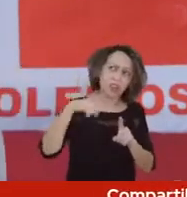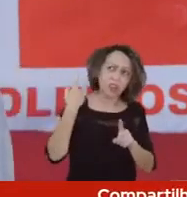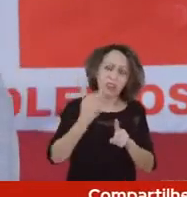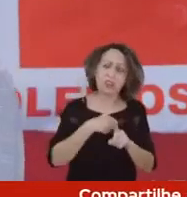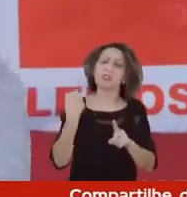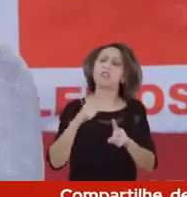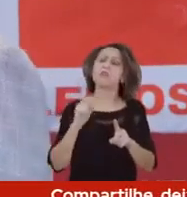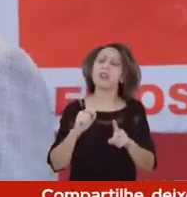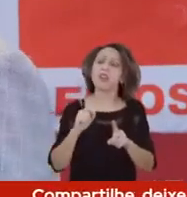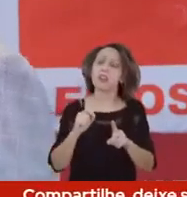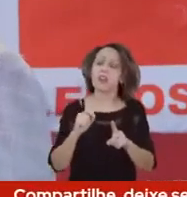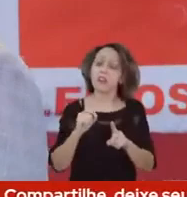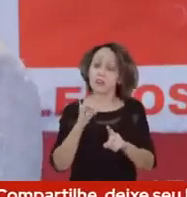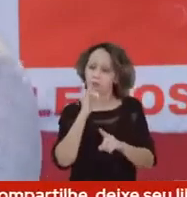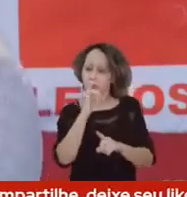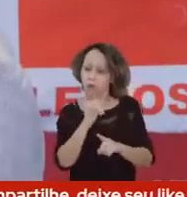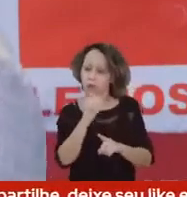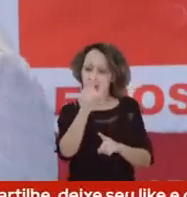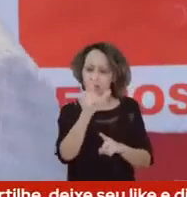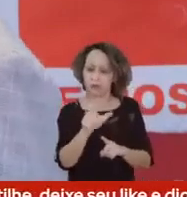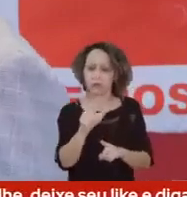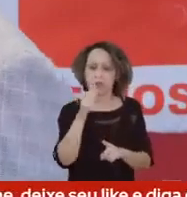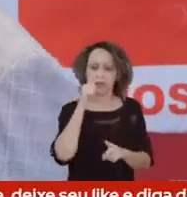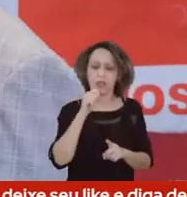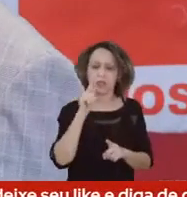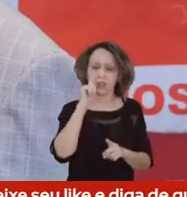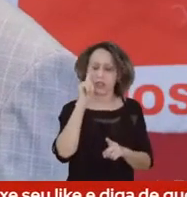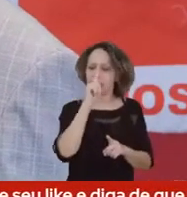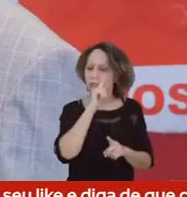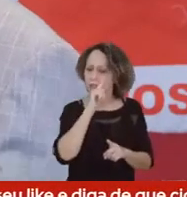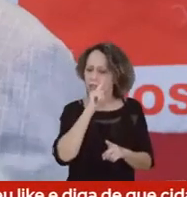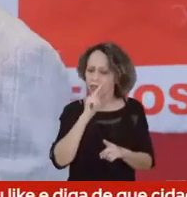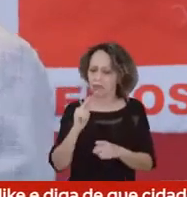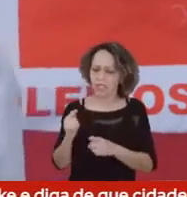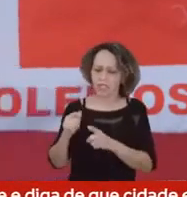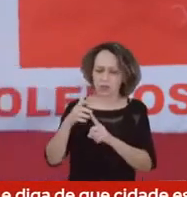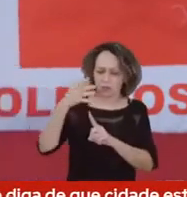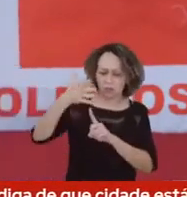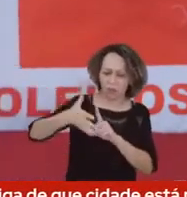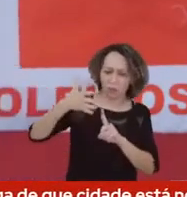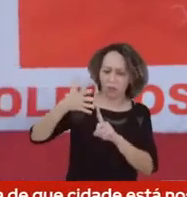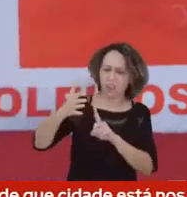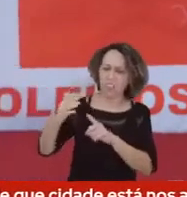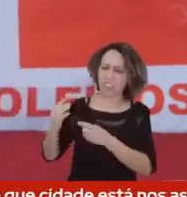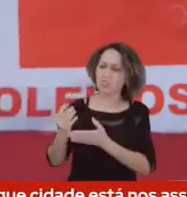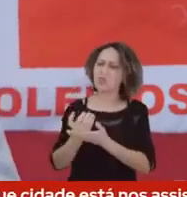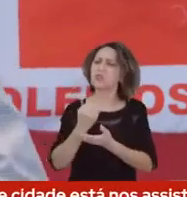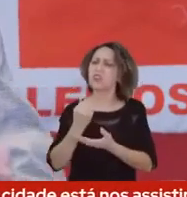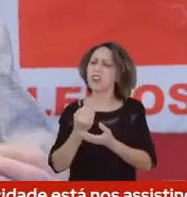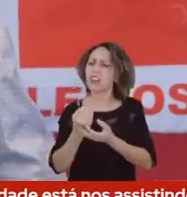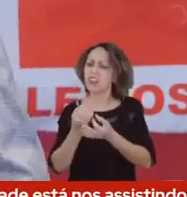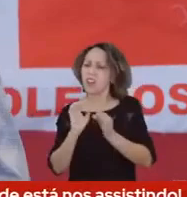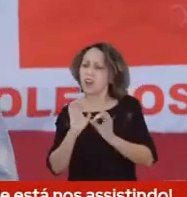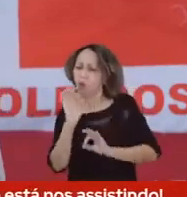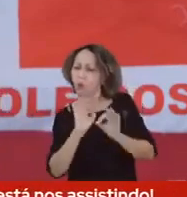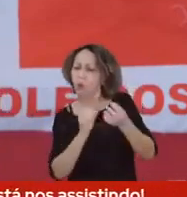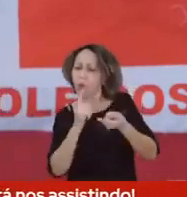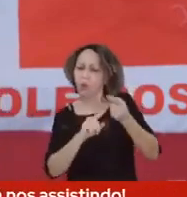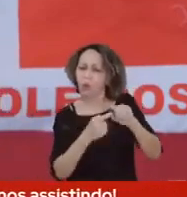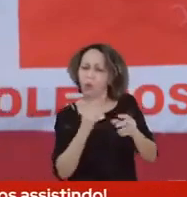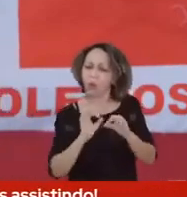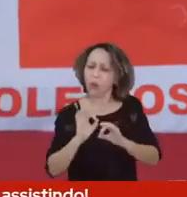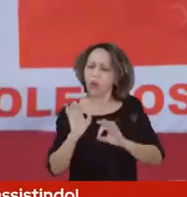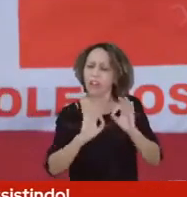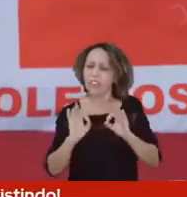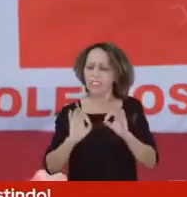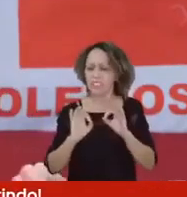assessoria, pegar esse discurso e construir uma narrativa. Porque a primeira coisa que eles fizeram para destruir a Petrobras